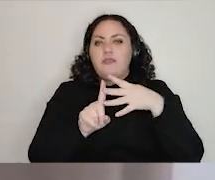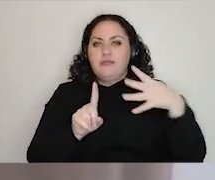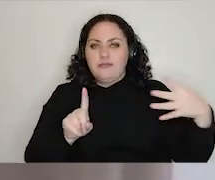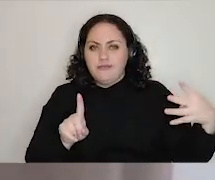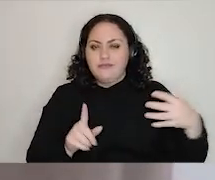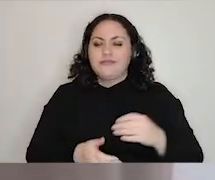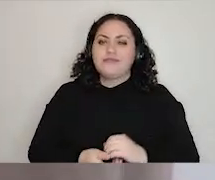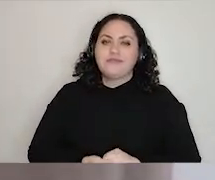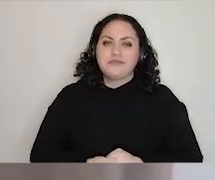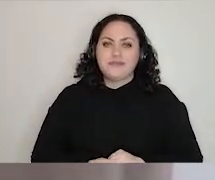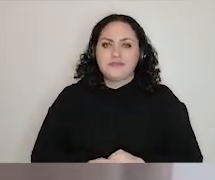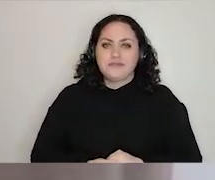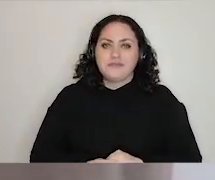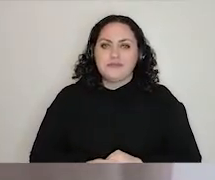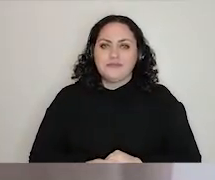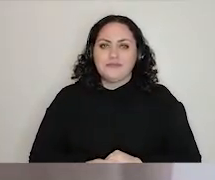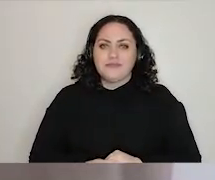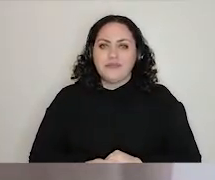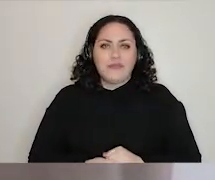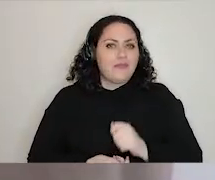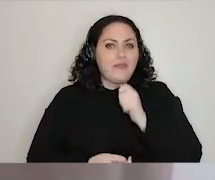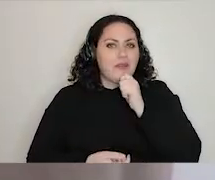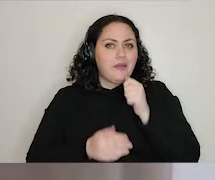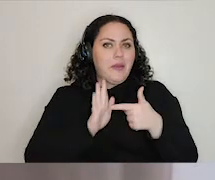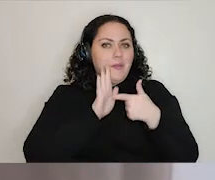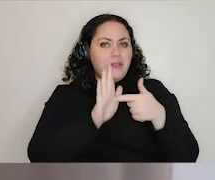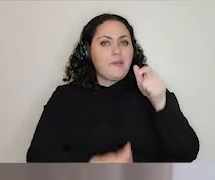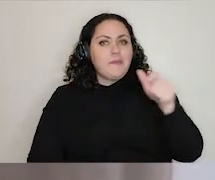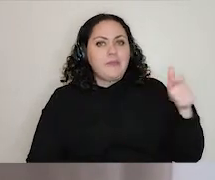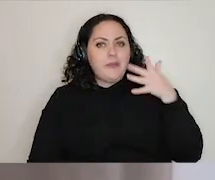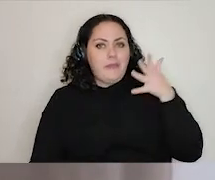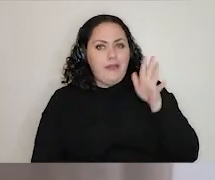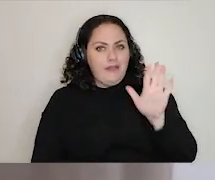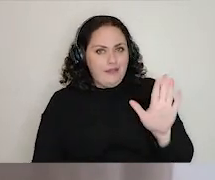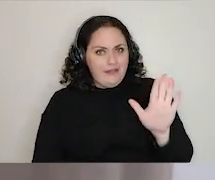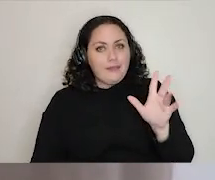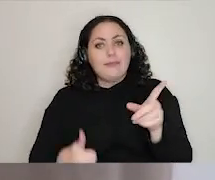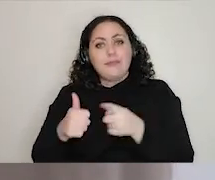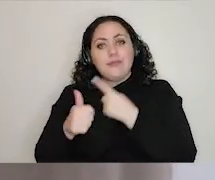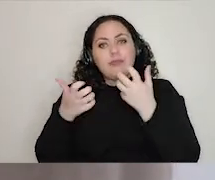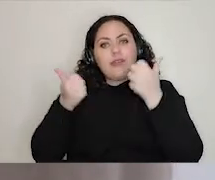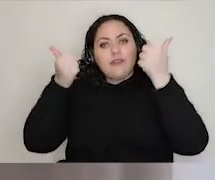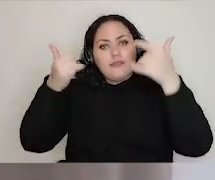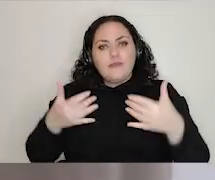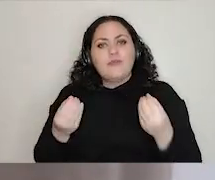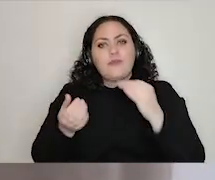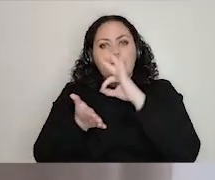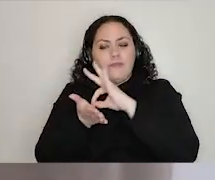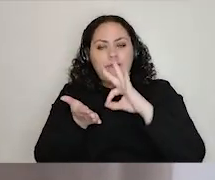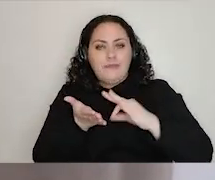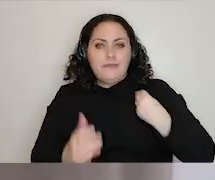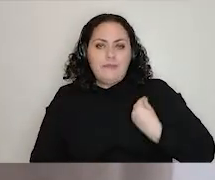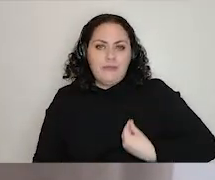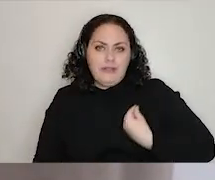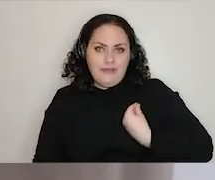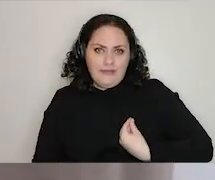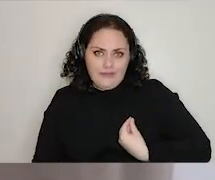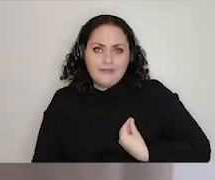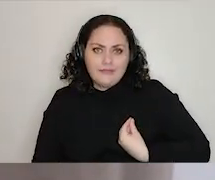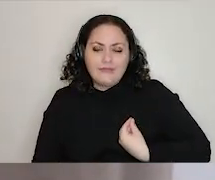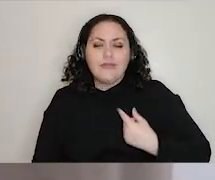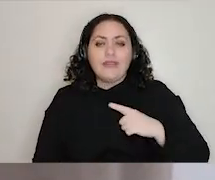LGBTQIA+. Então, antes de apresentar os nossos palestrantes, eu queria falar um pouco sobre os formulários de